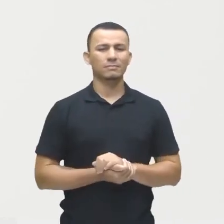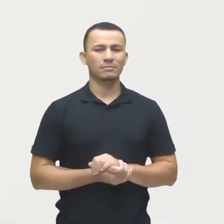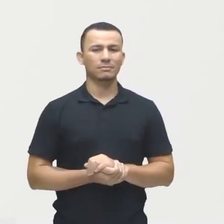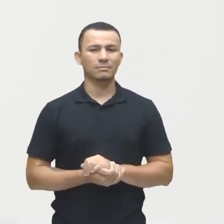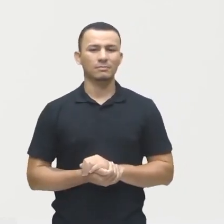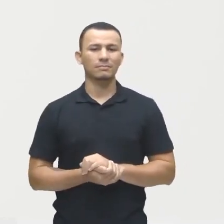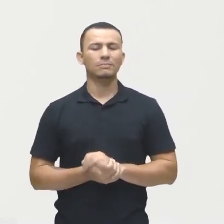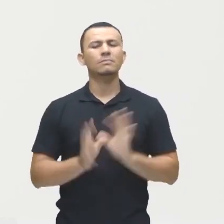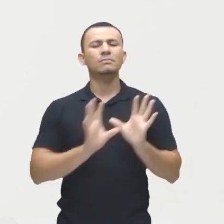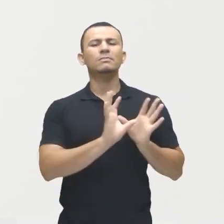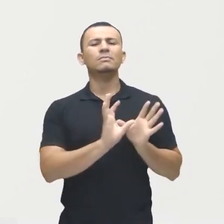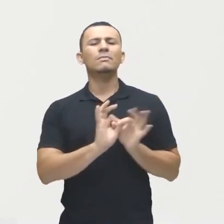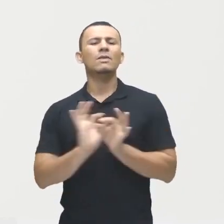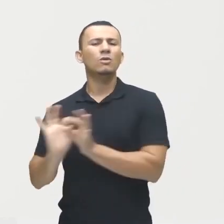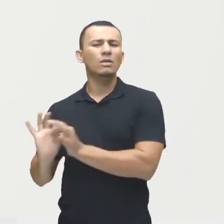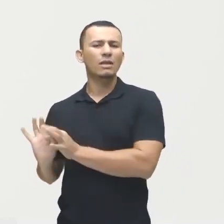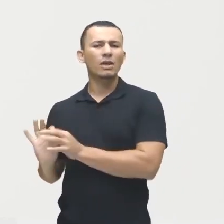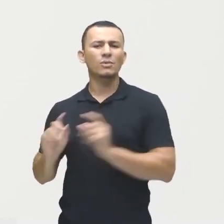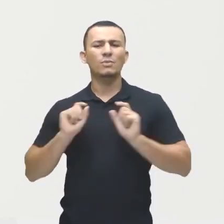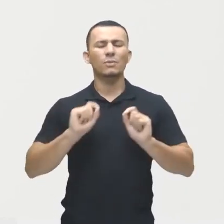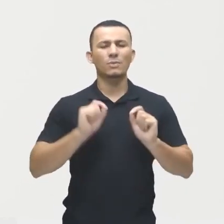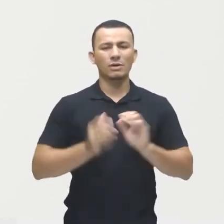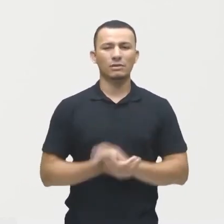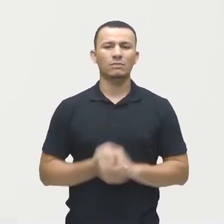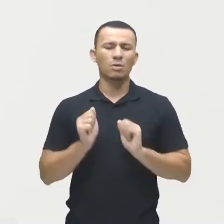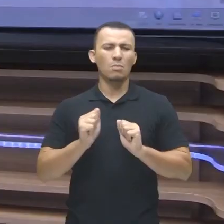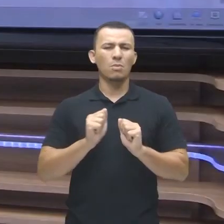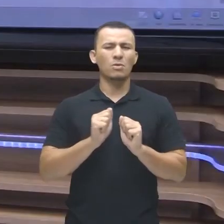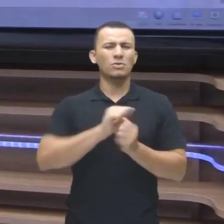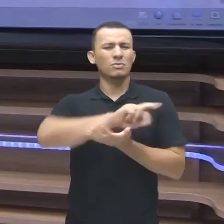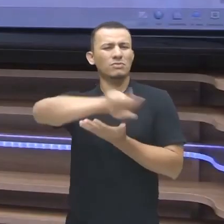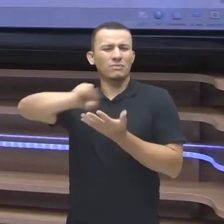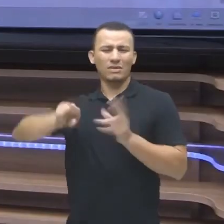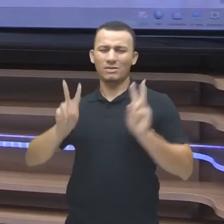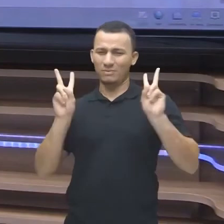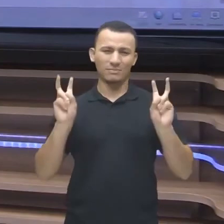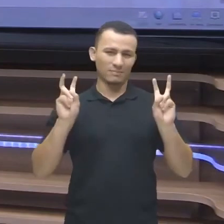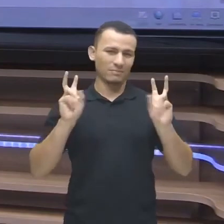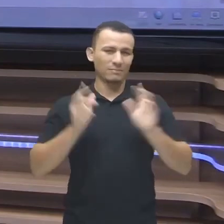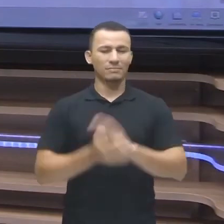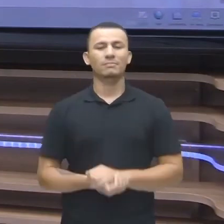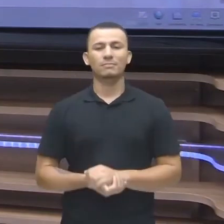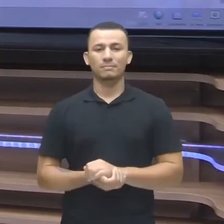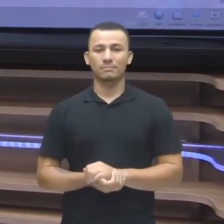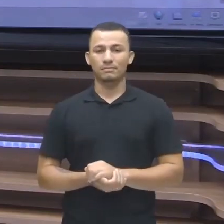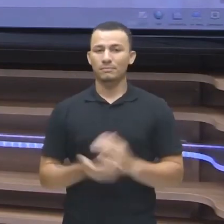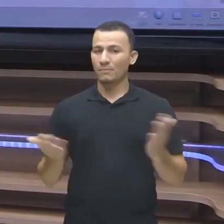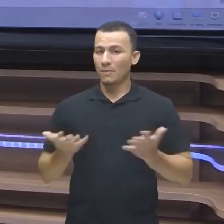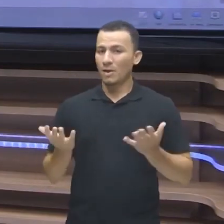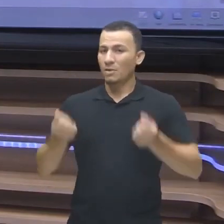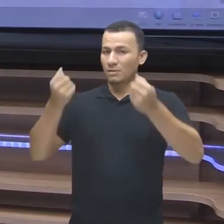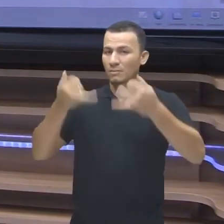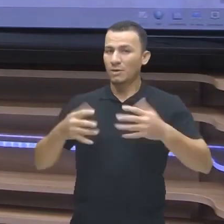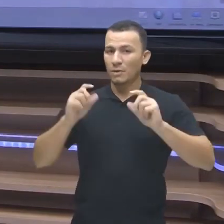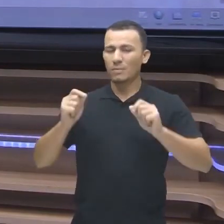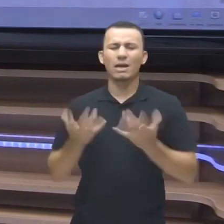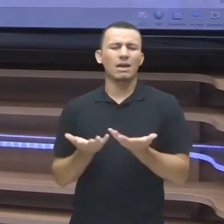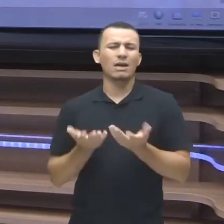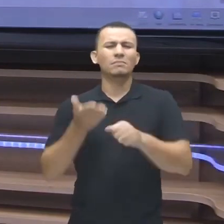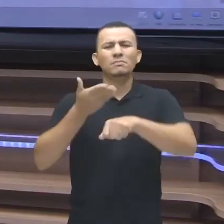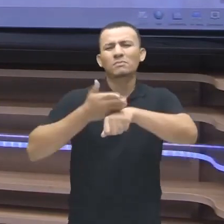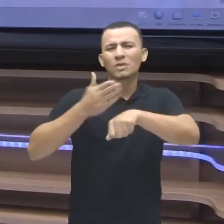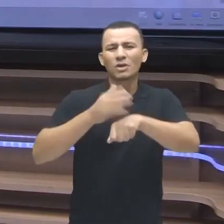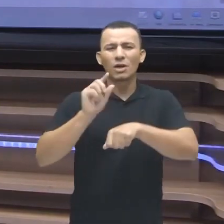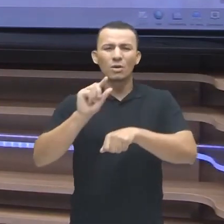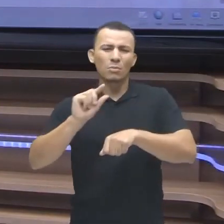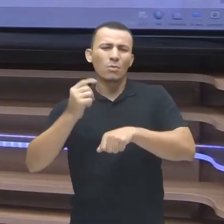e referente. Pode se tratar de diversos assuntos. Agora, a gente vai seguir exercitando um pouco do que a